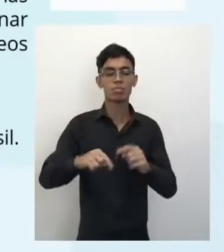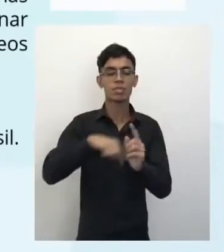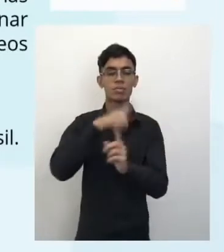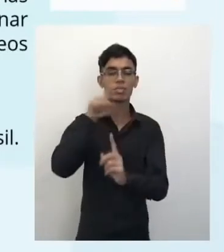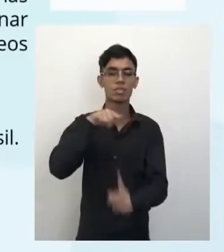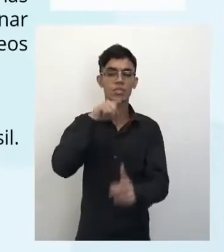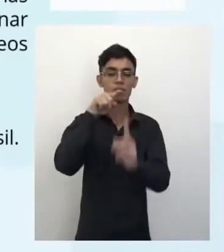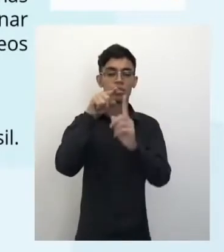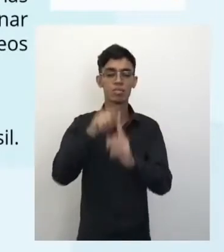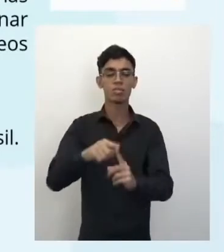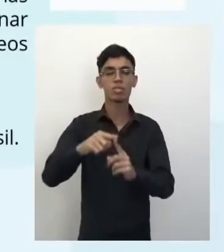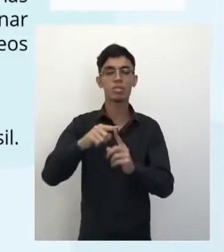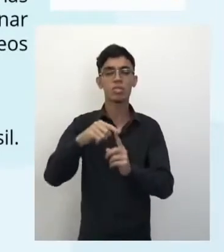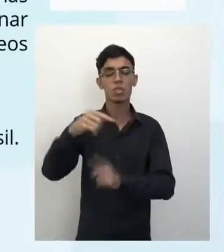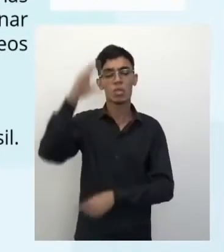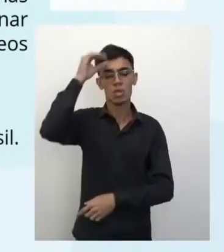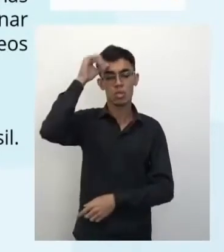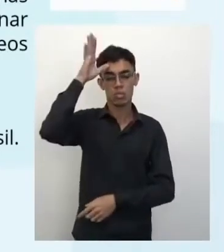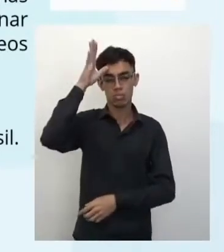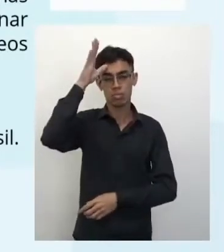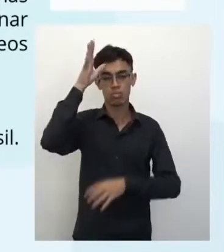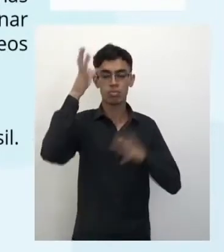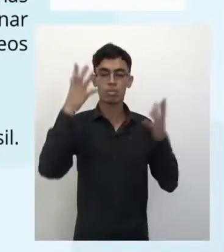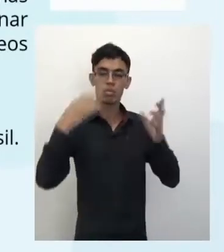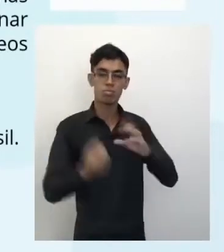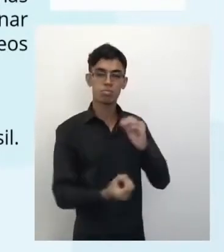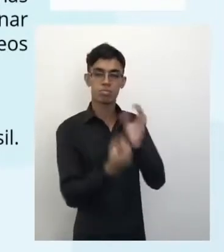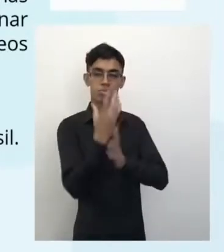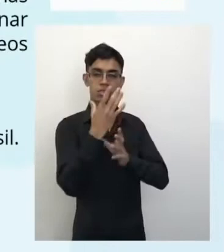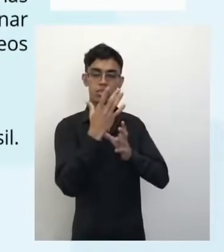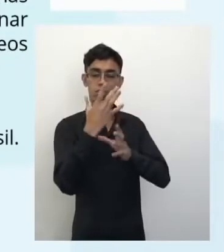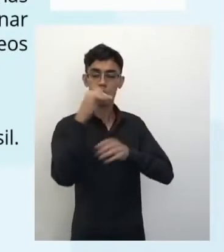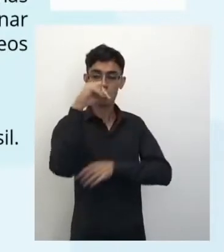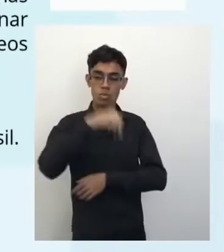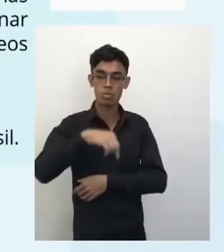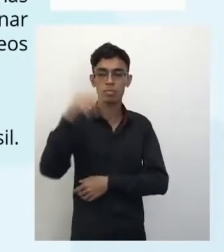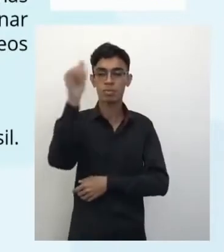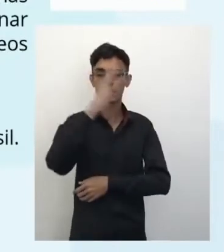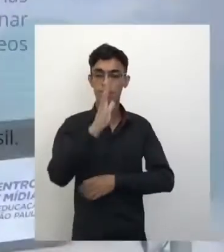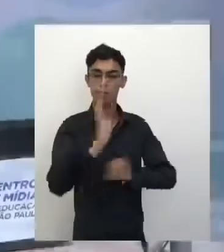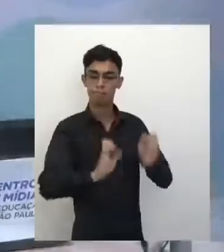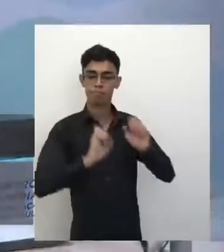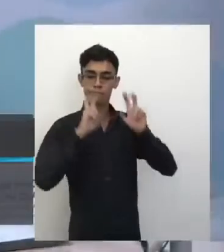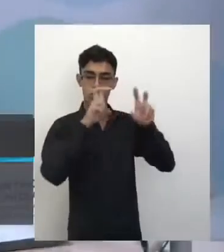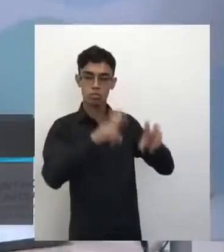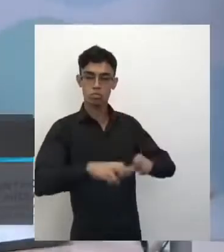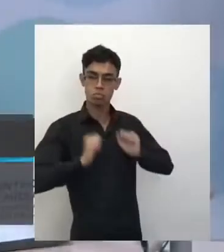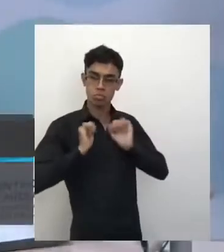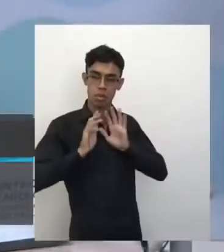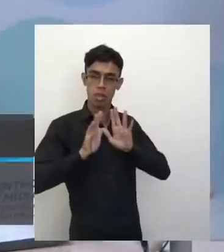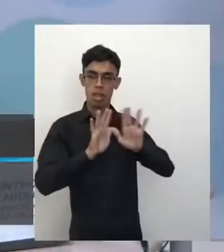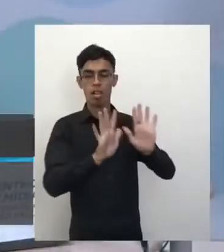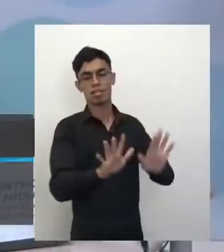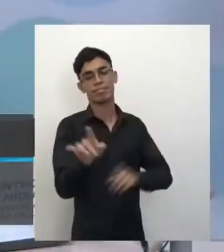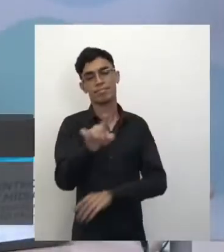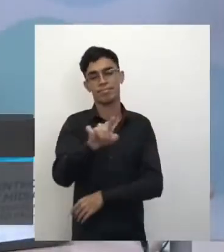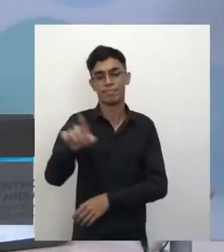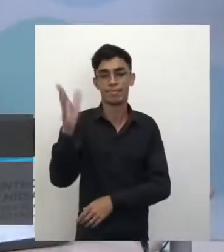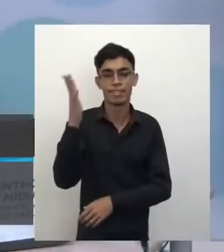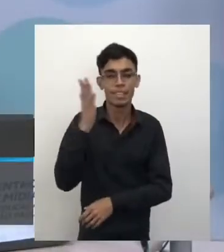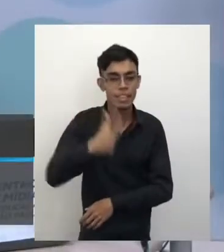conhecimento: formação territorial do Brasil. E claro, para que vocês já